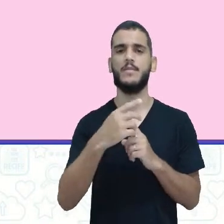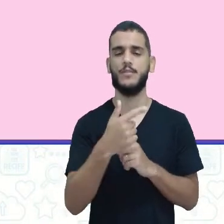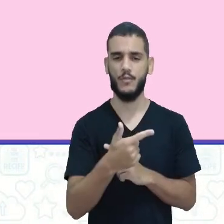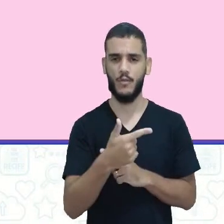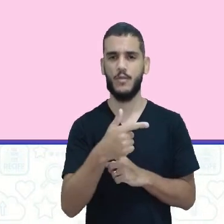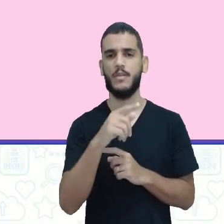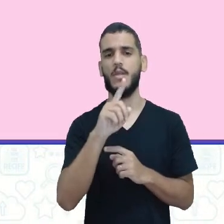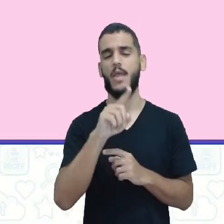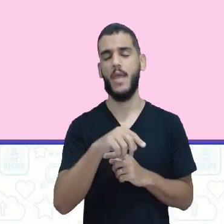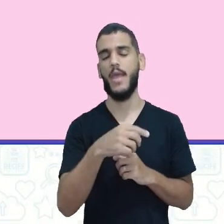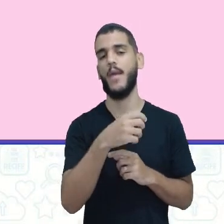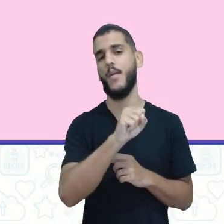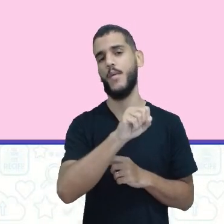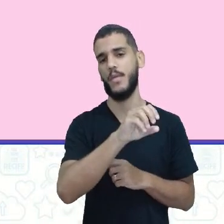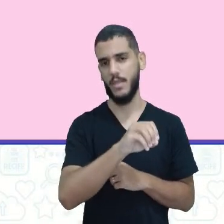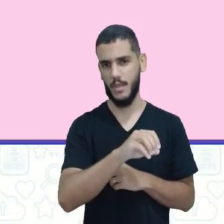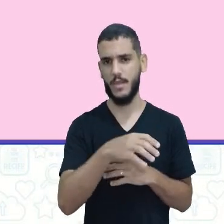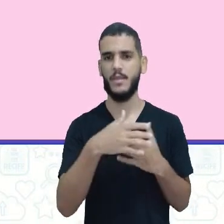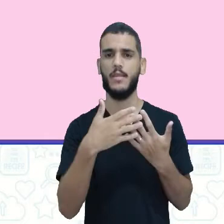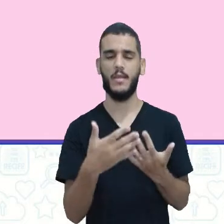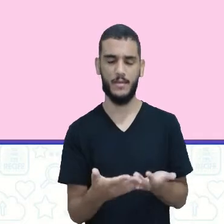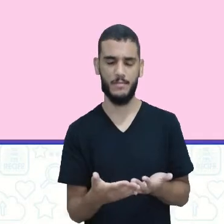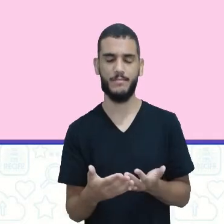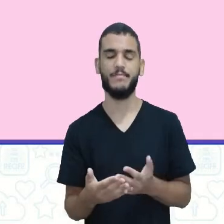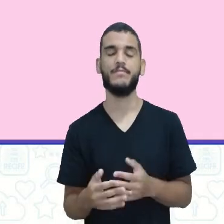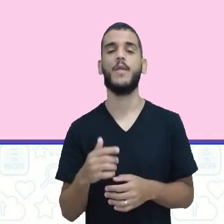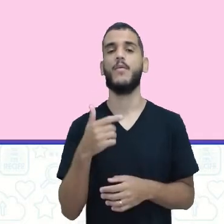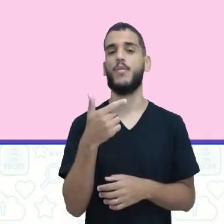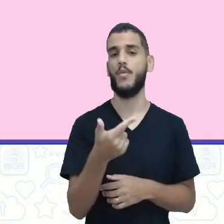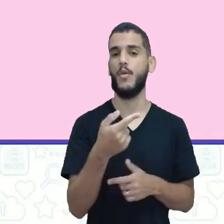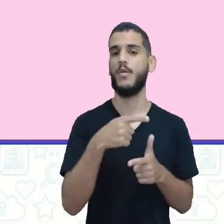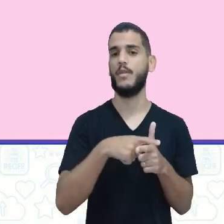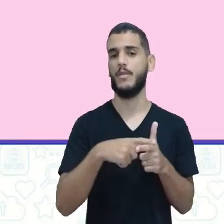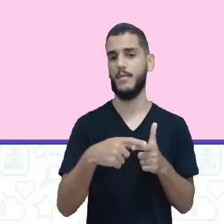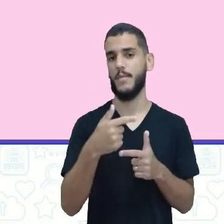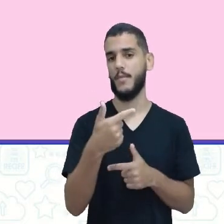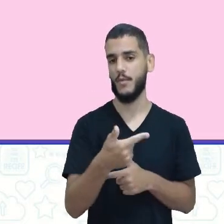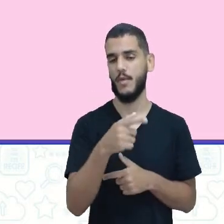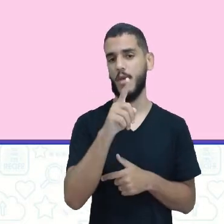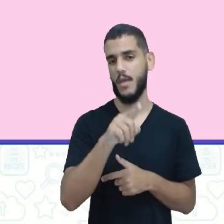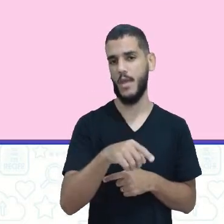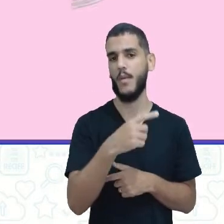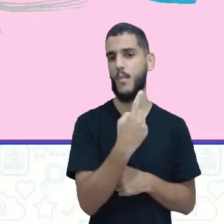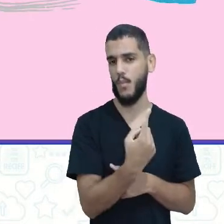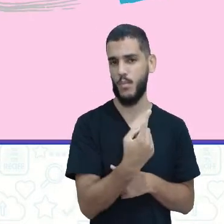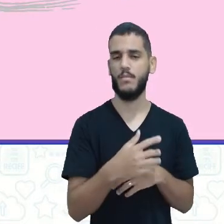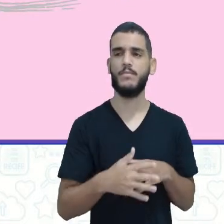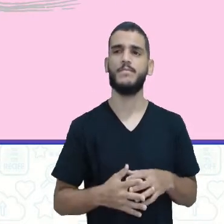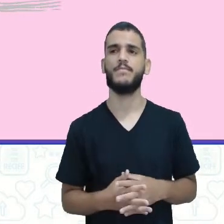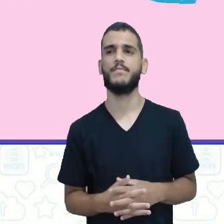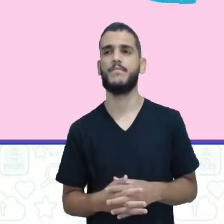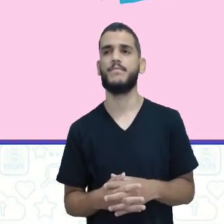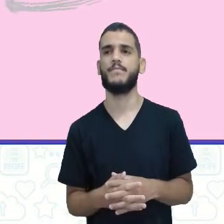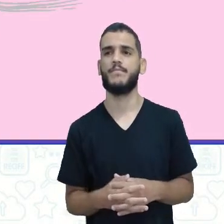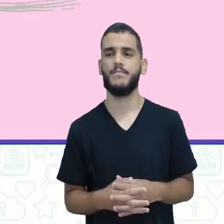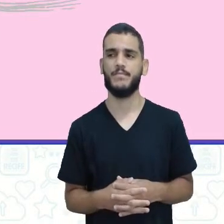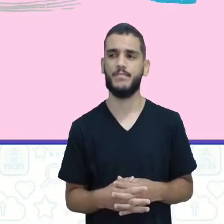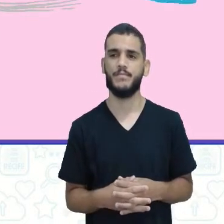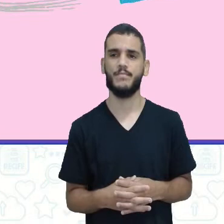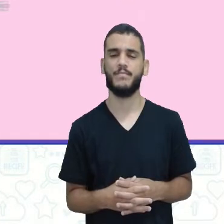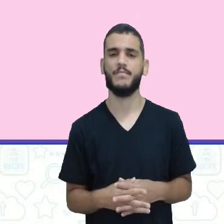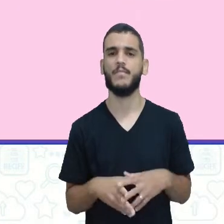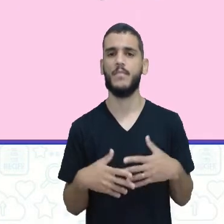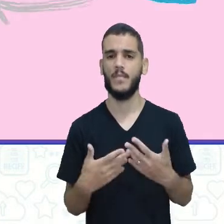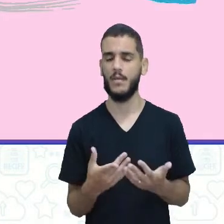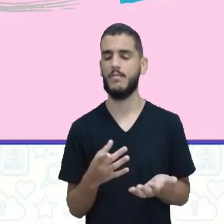Ora, eu não é o inverso? Então, 2 dividido por 2 dá 1. Então,